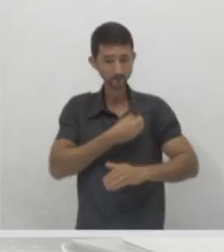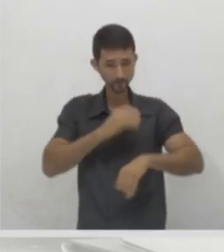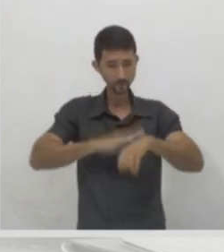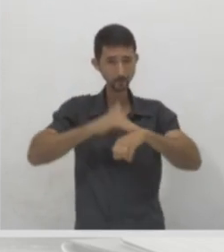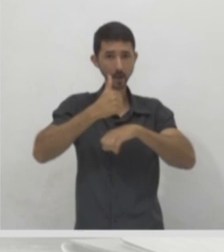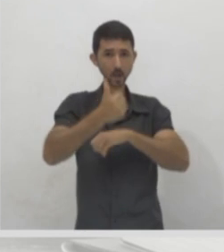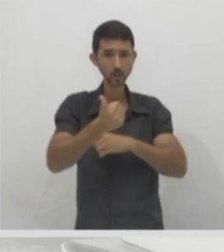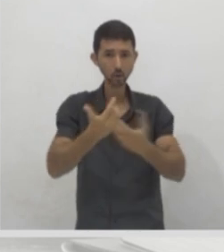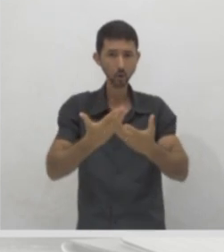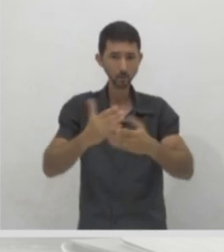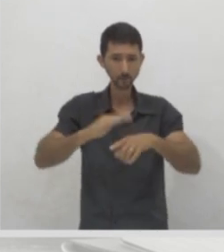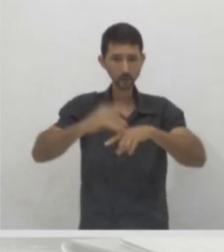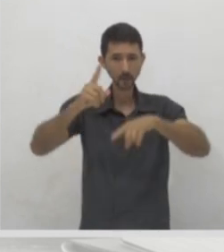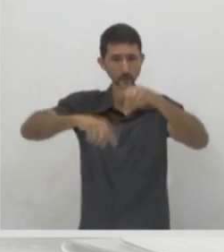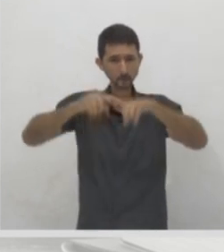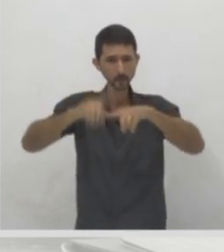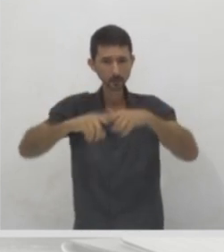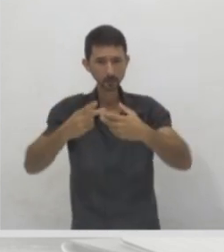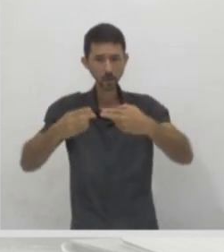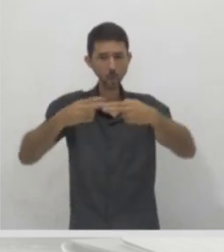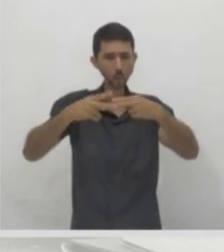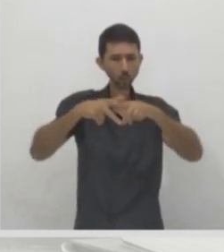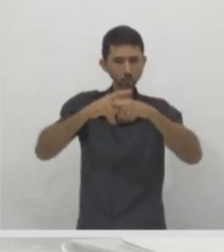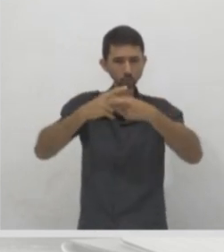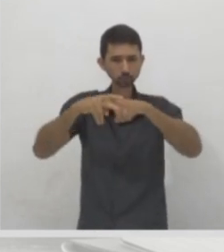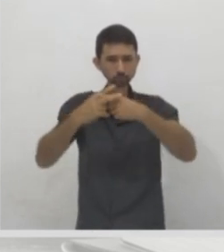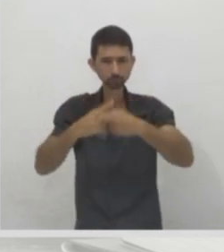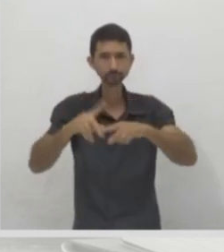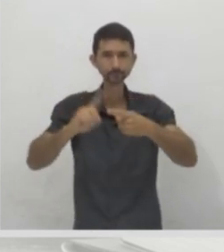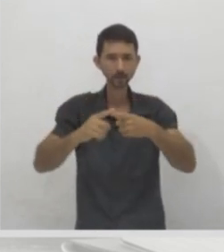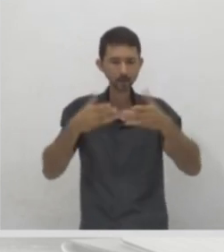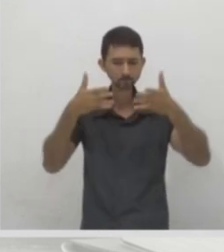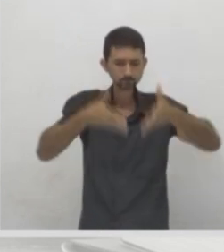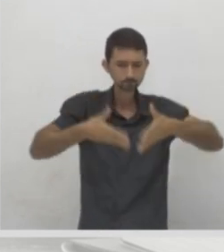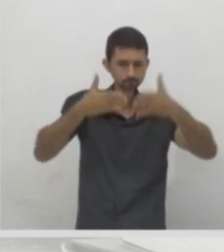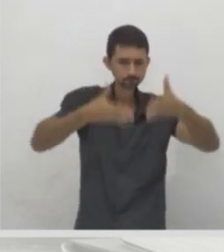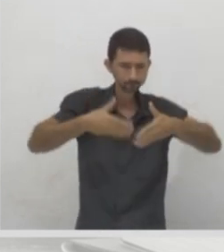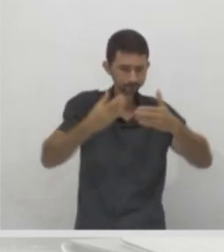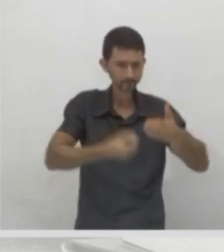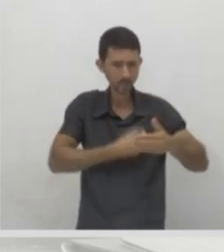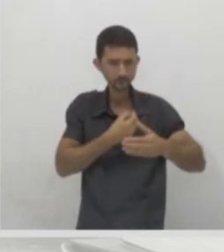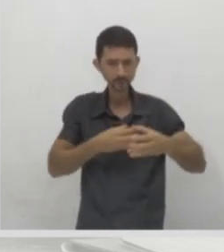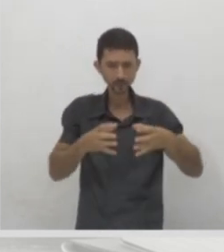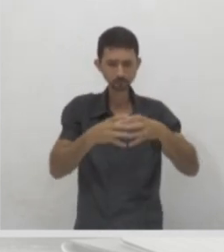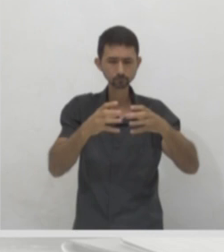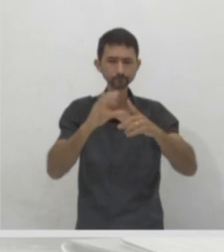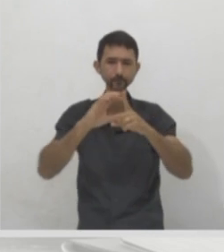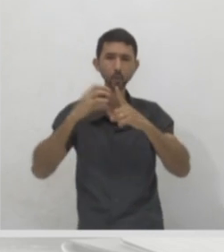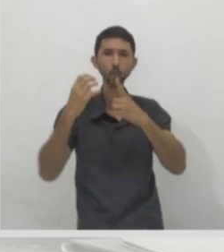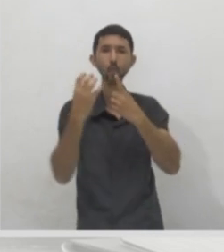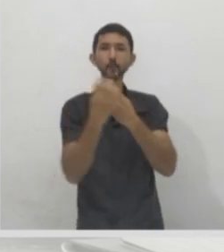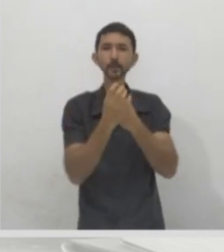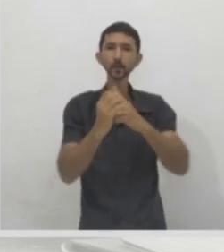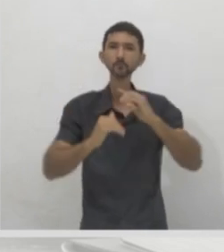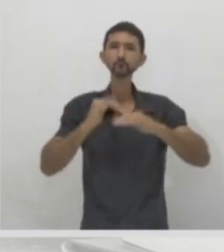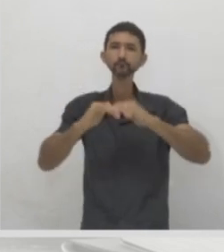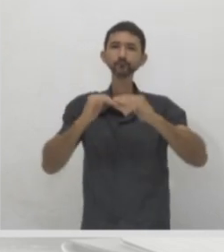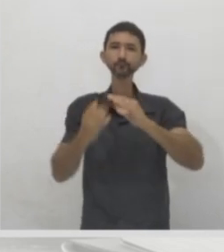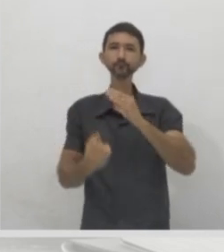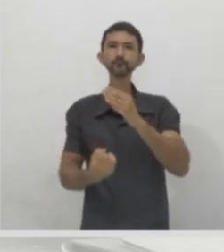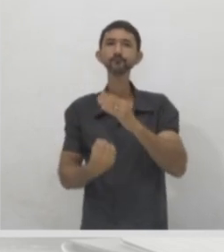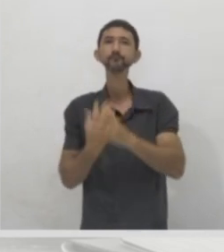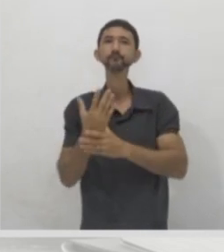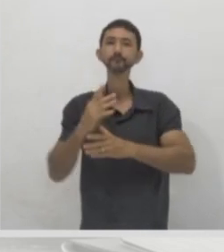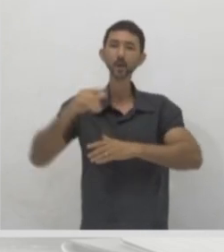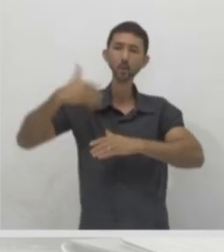melhorando seus instrumentos, seus utensílios e investindo em uma vida em comunidade, que deram origem mais